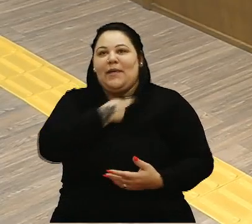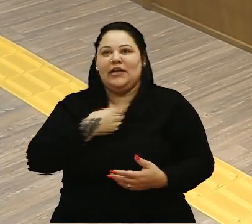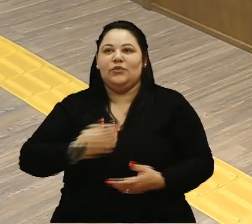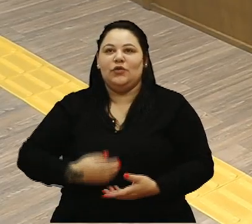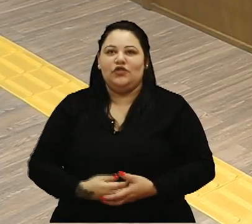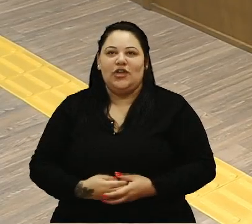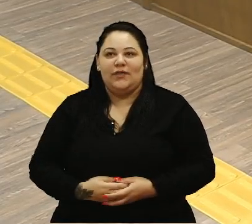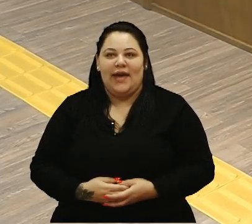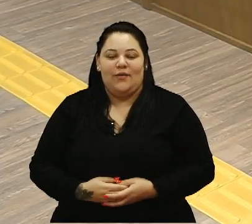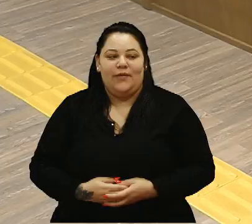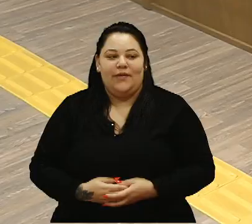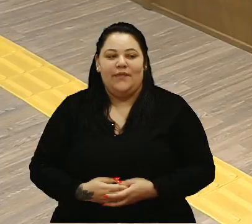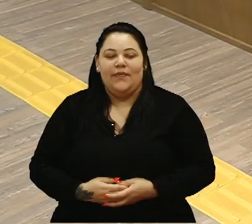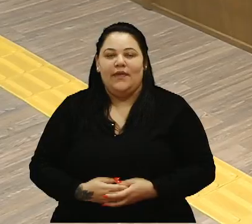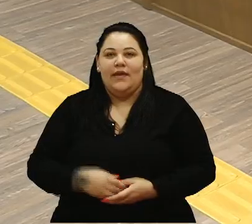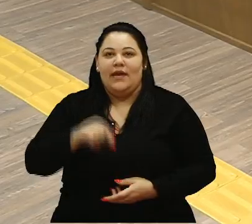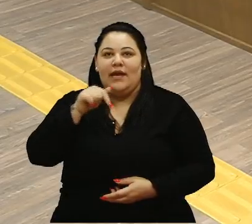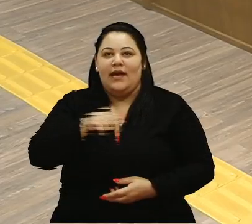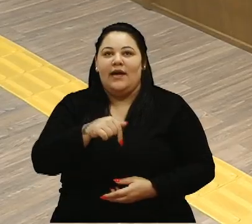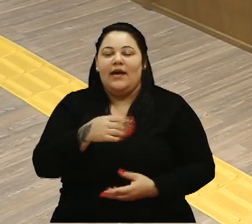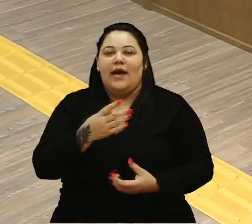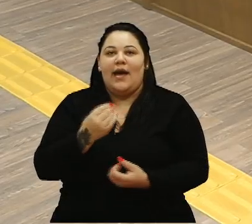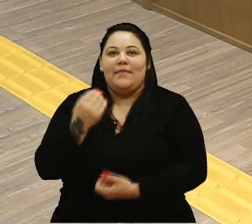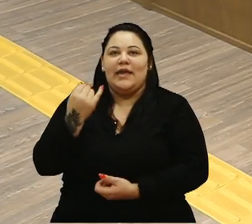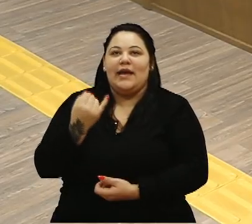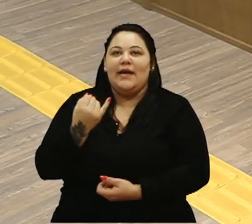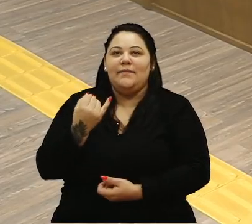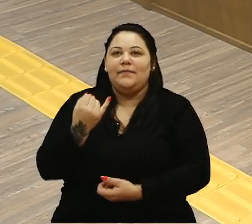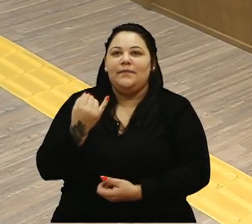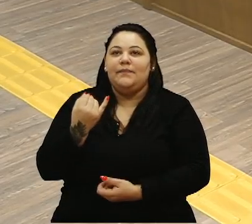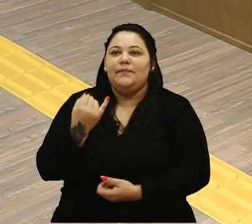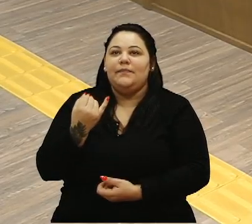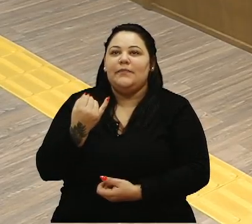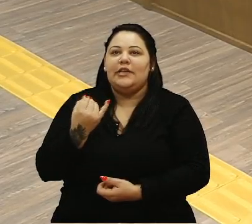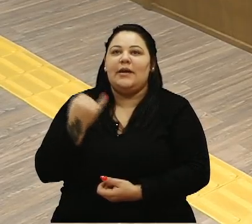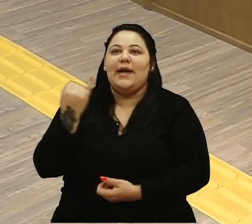nosso município. Era isso, presidente. Obrigado, vereador Petrini. Com a palavra, vereador